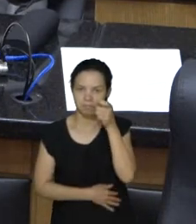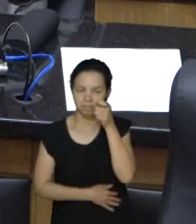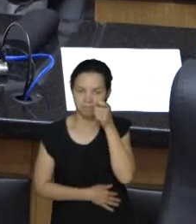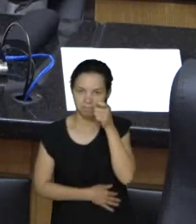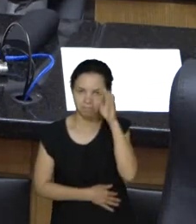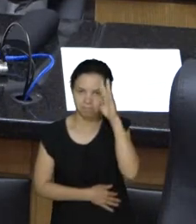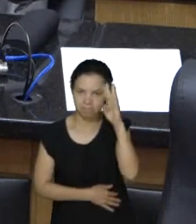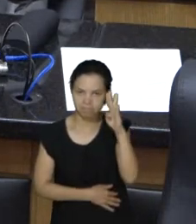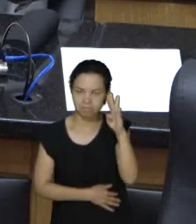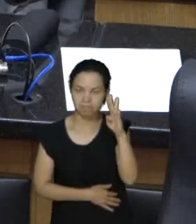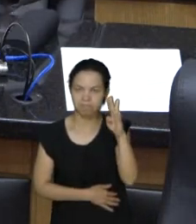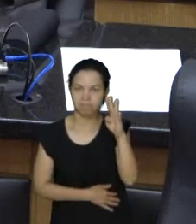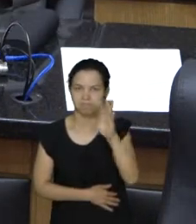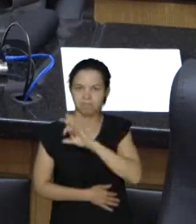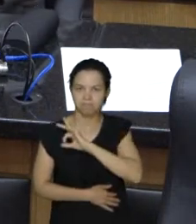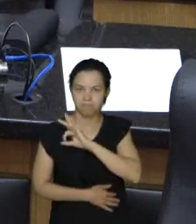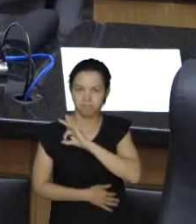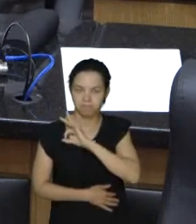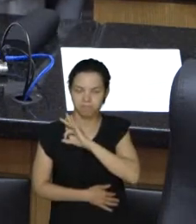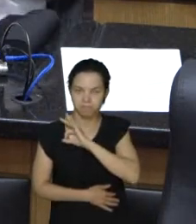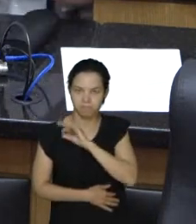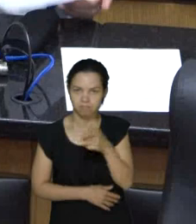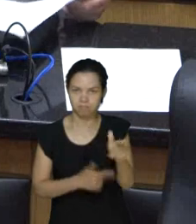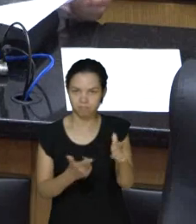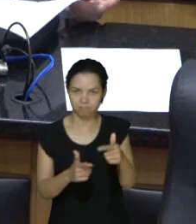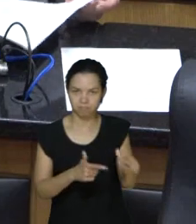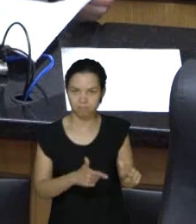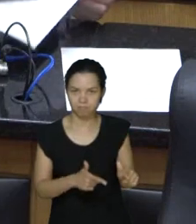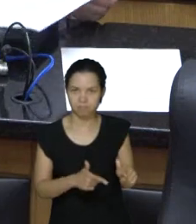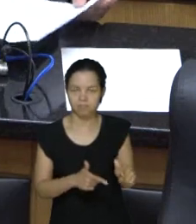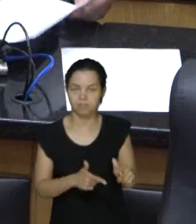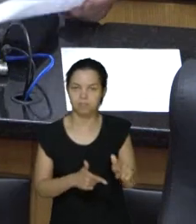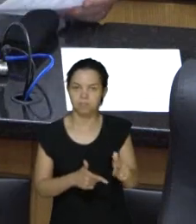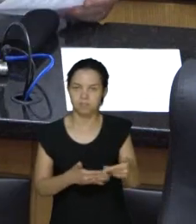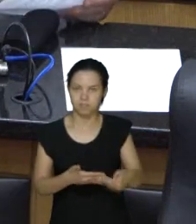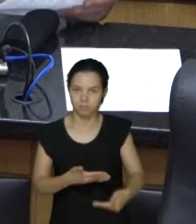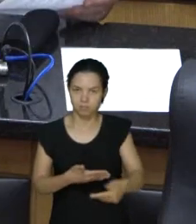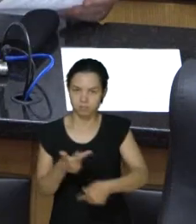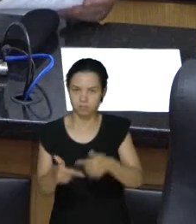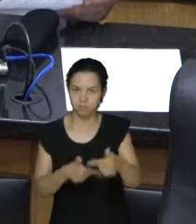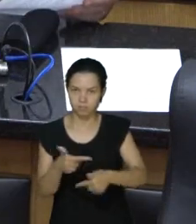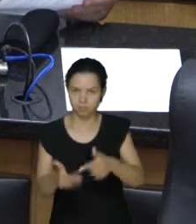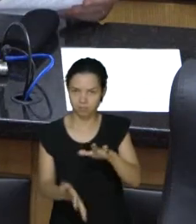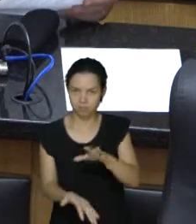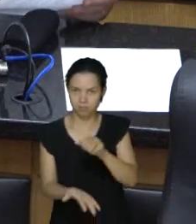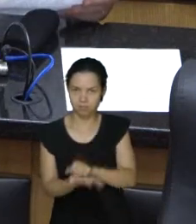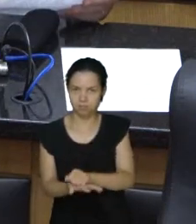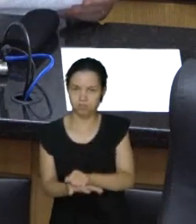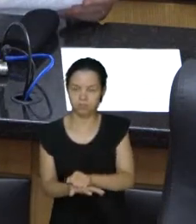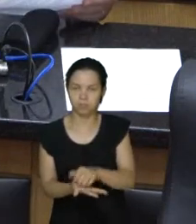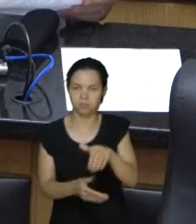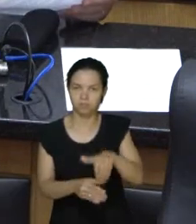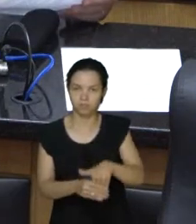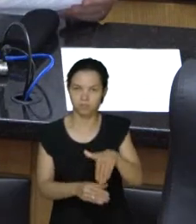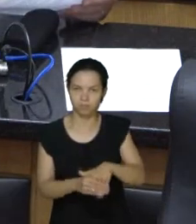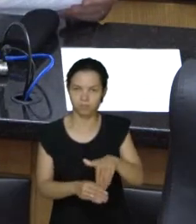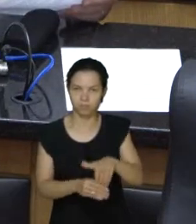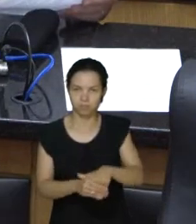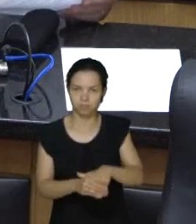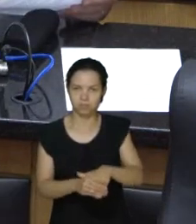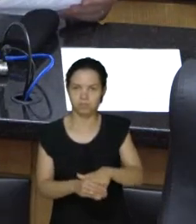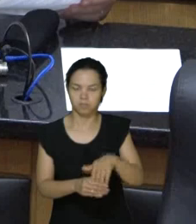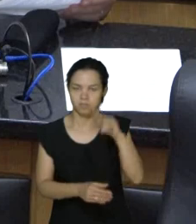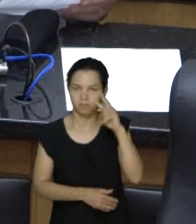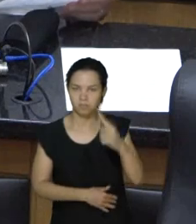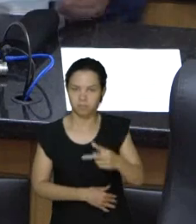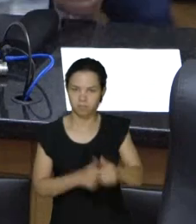policiais penais e outras categorias. Eu, antes de iniciar os trabalhos, gostaria de registrar aqui um voto de reconhecimento ao